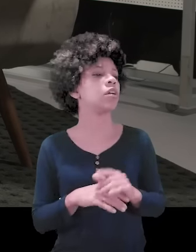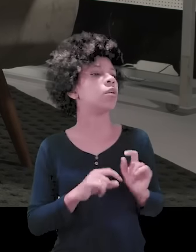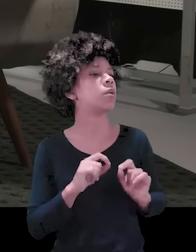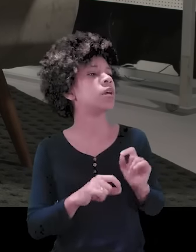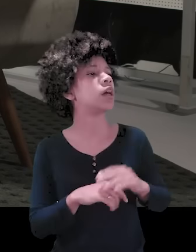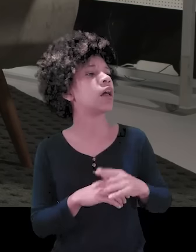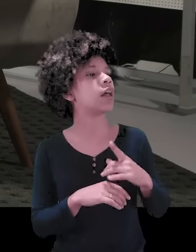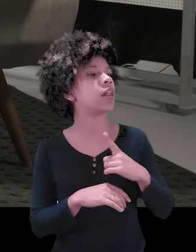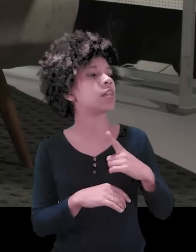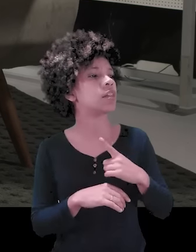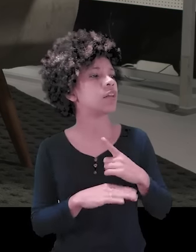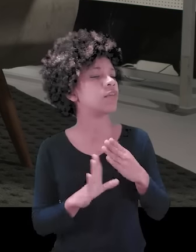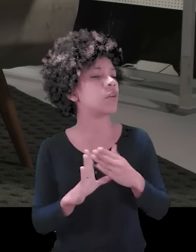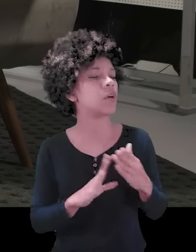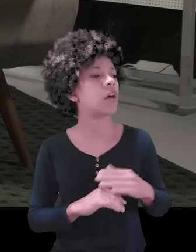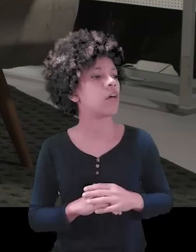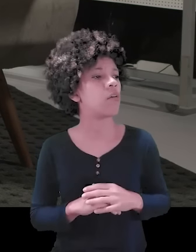agora